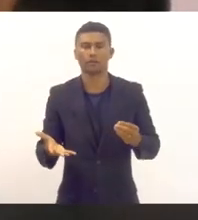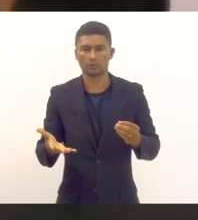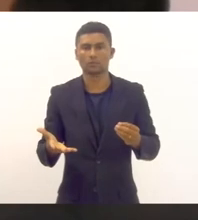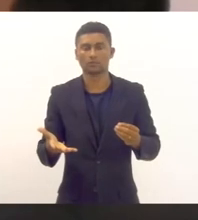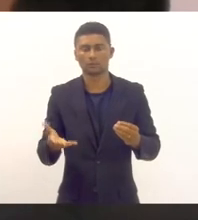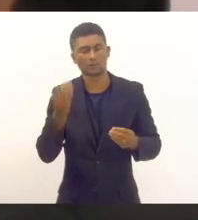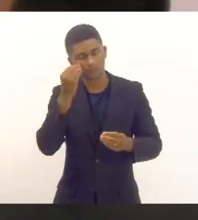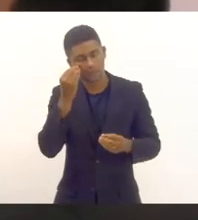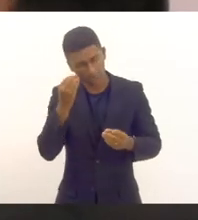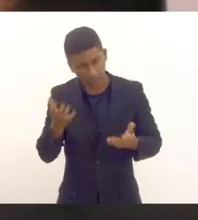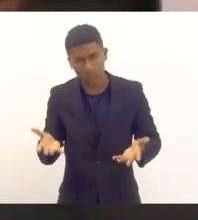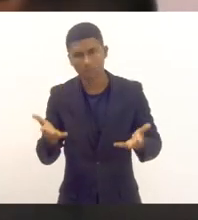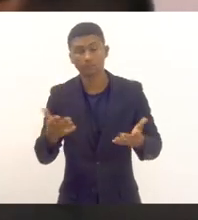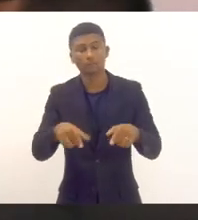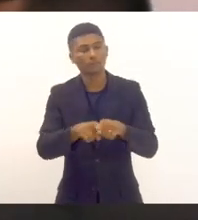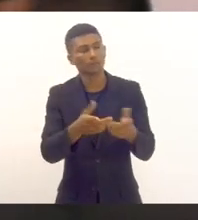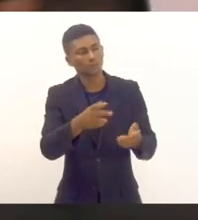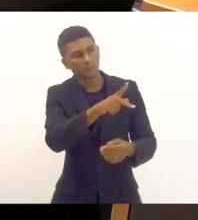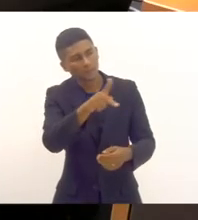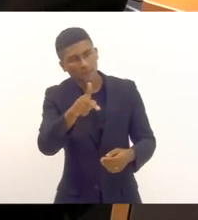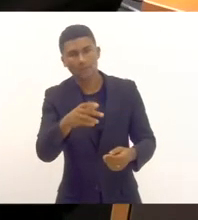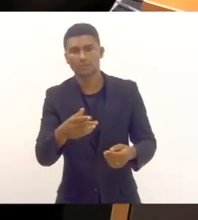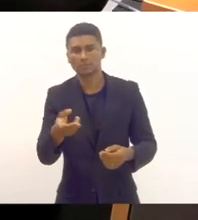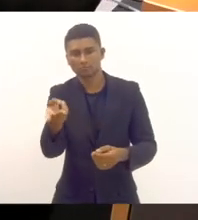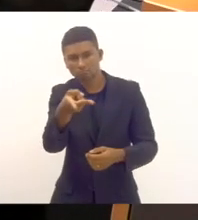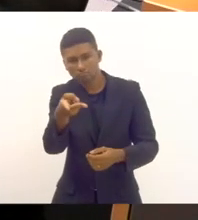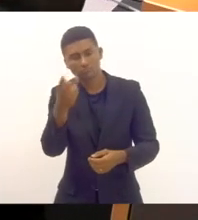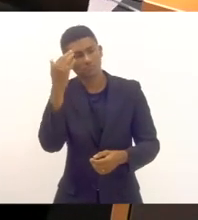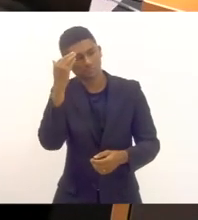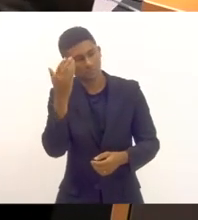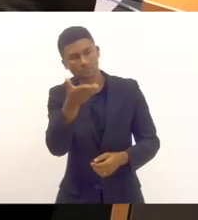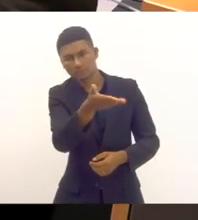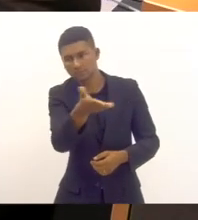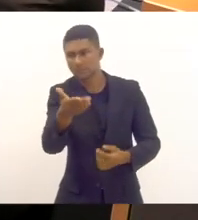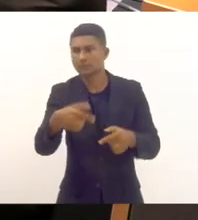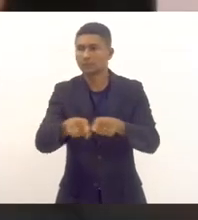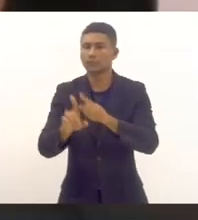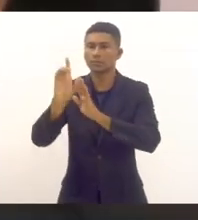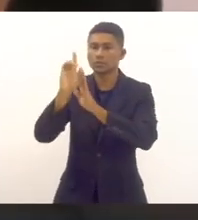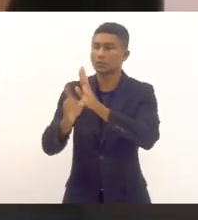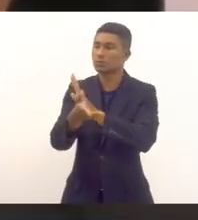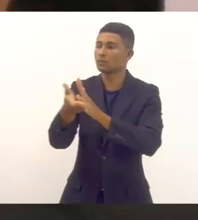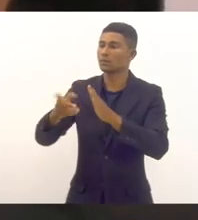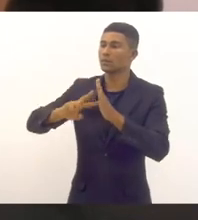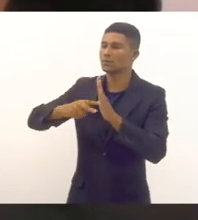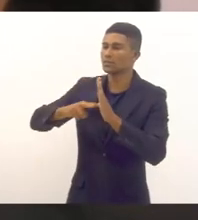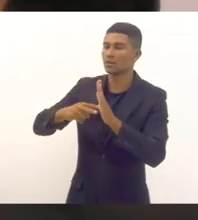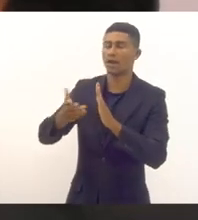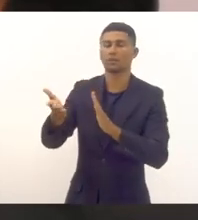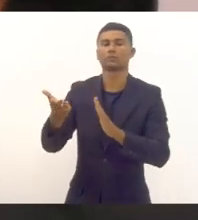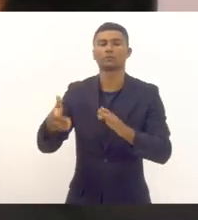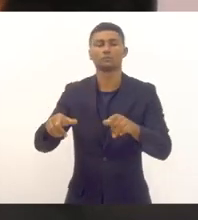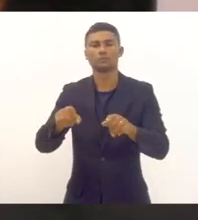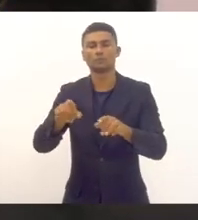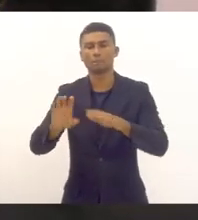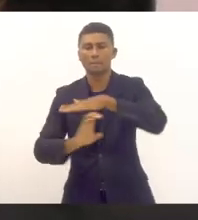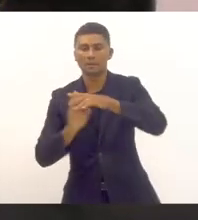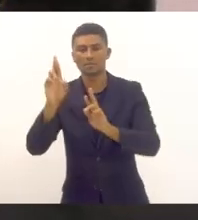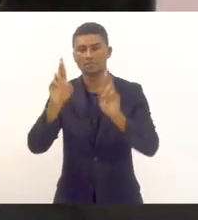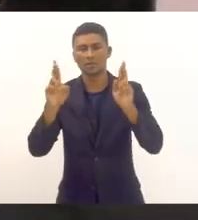aí o presidente Rebuzzi, o presidente Silvio e todos os diretores aí do Sindicarga, todos os empresários. Queria comentar